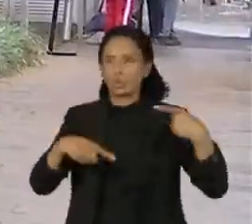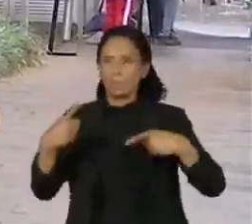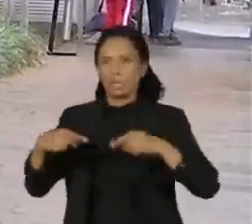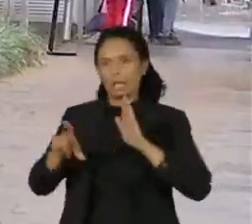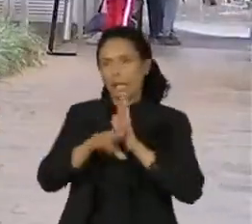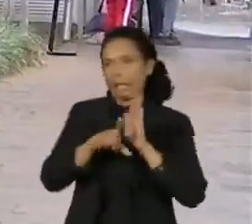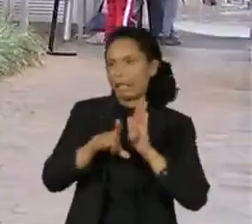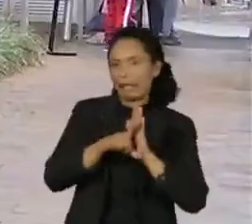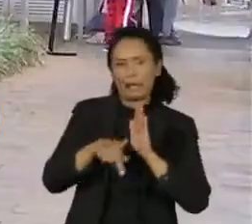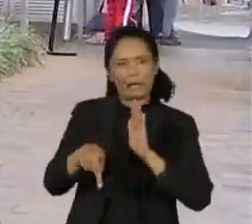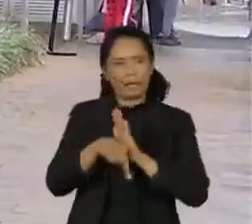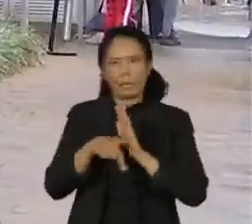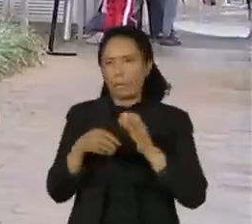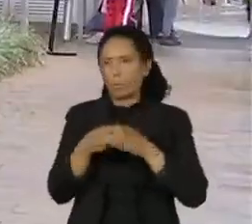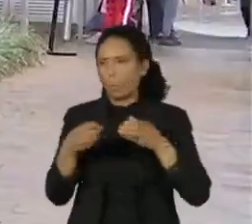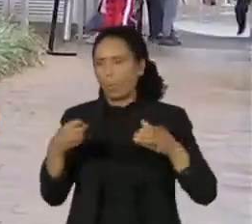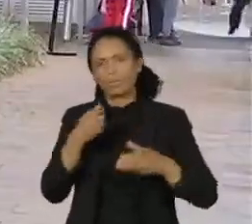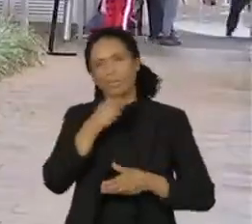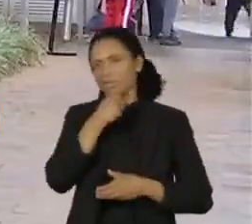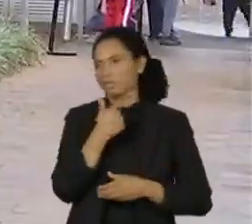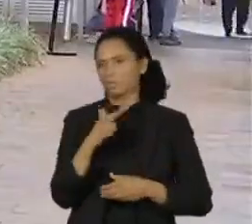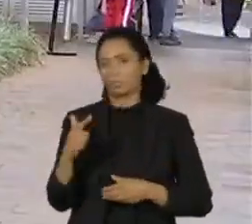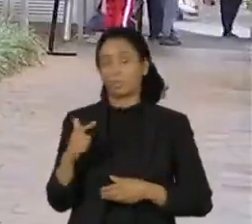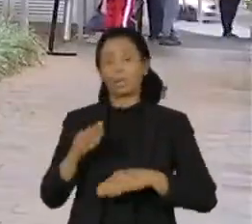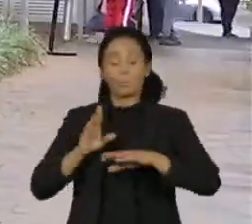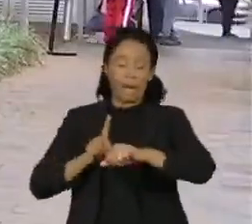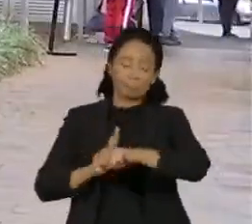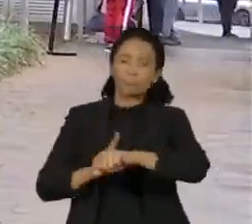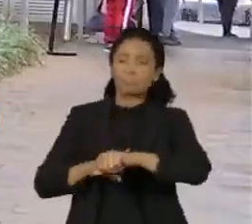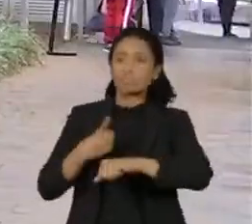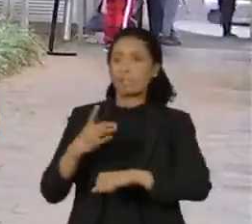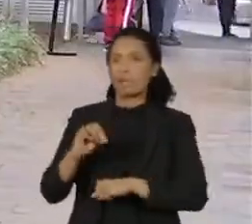Senado Federal, acontece daqui a pouquinho, às 10 da manhã,